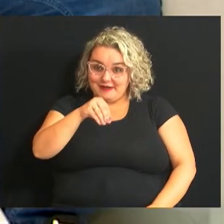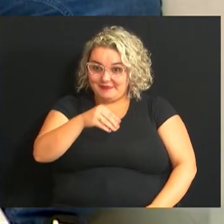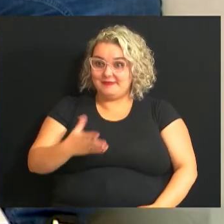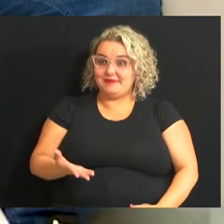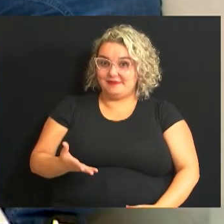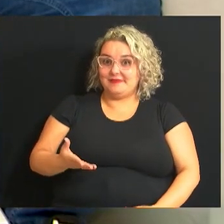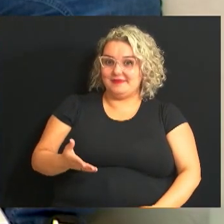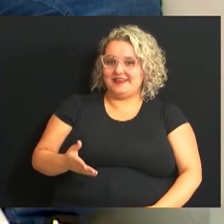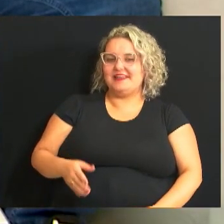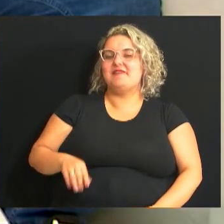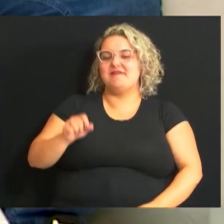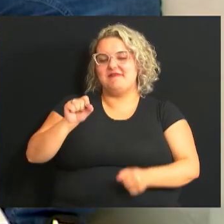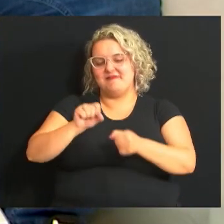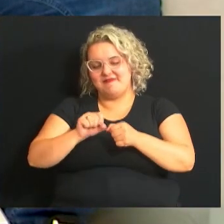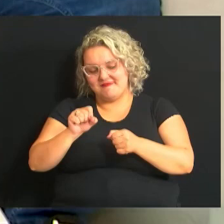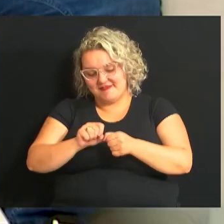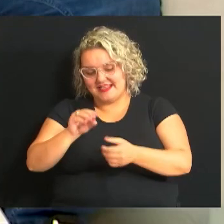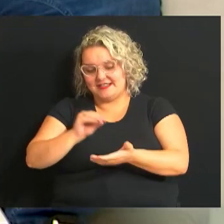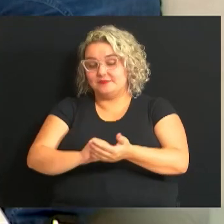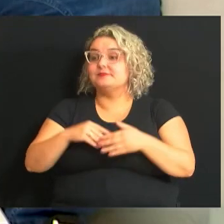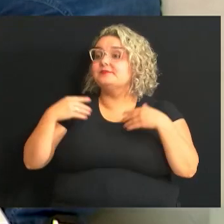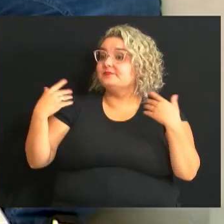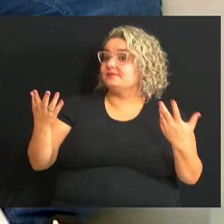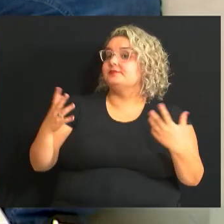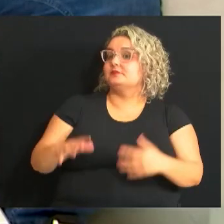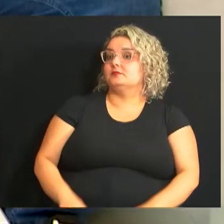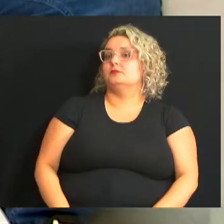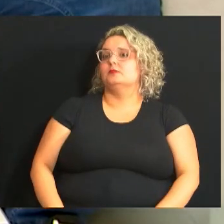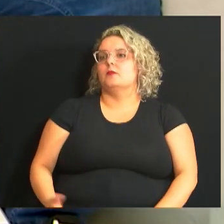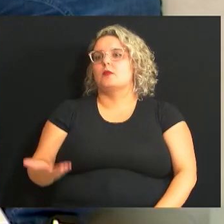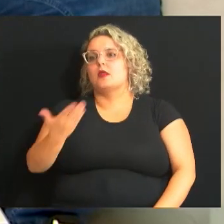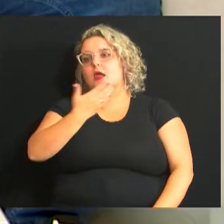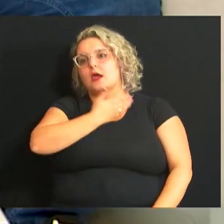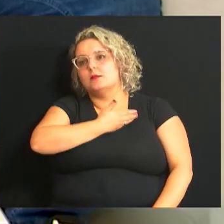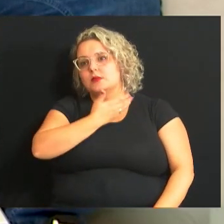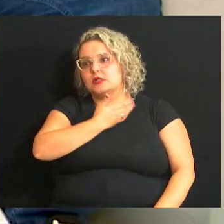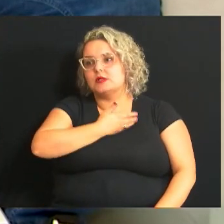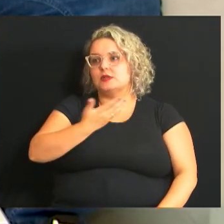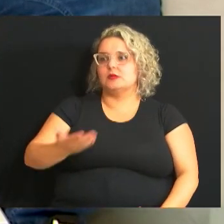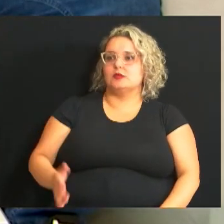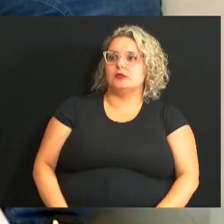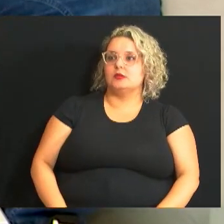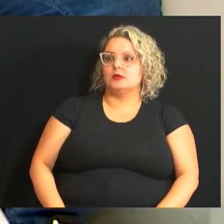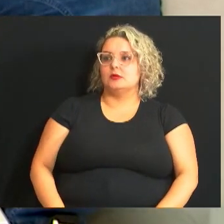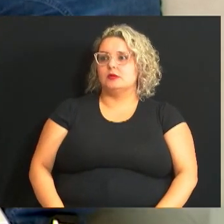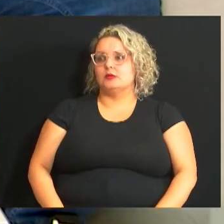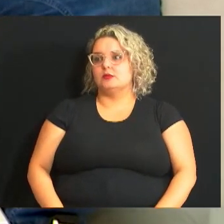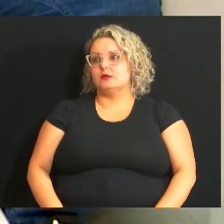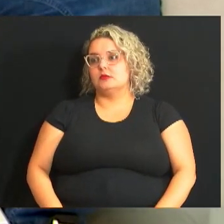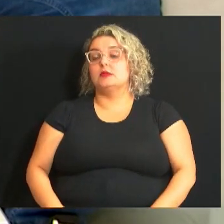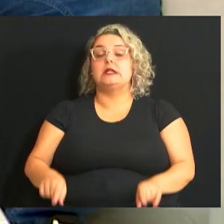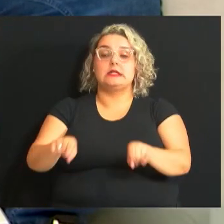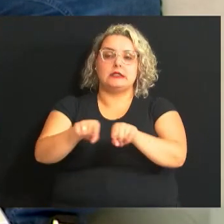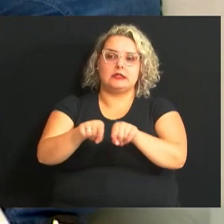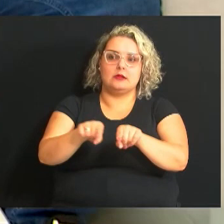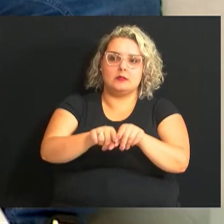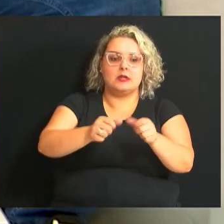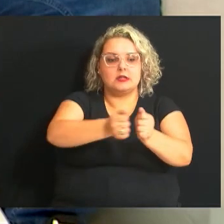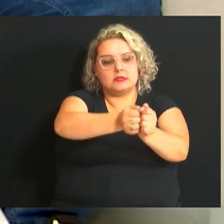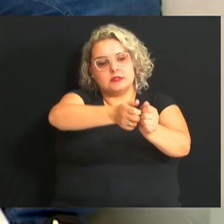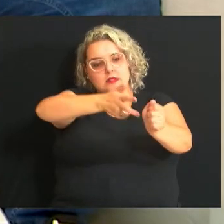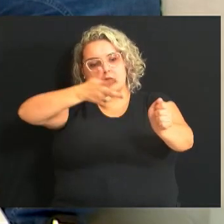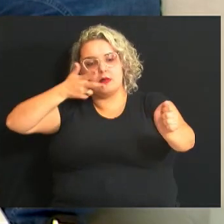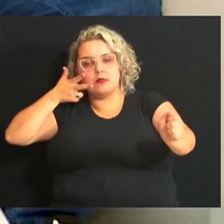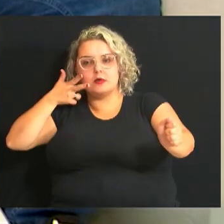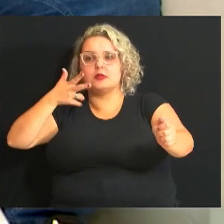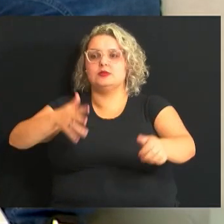Bom, e seus amigos, enfim, que também são indígenas, também